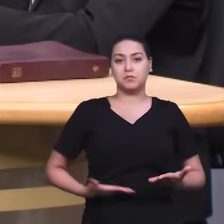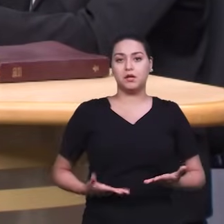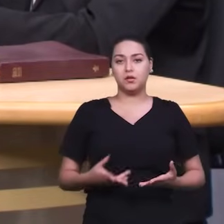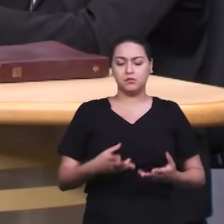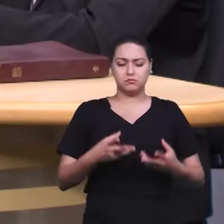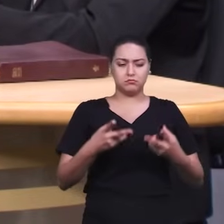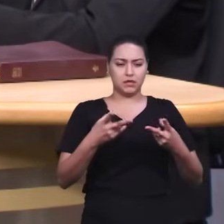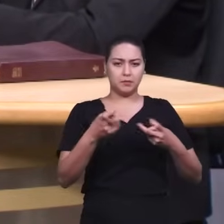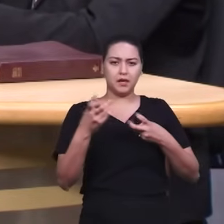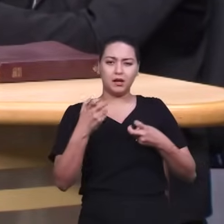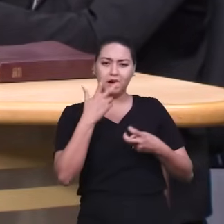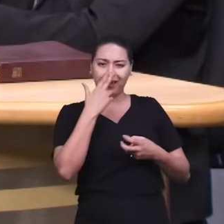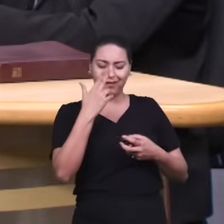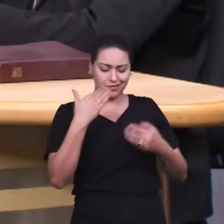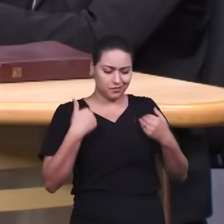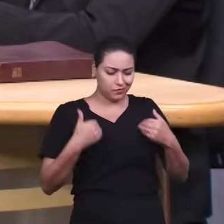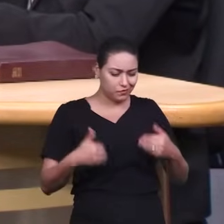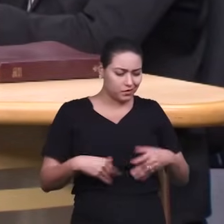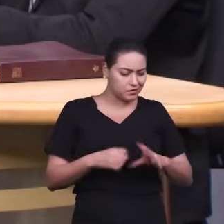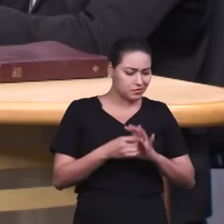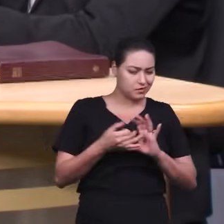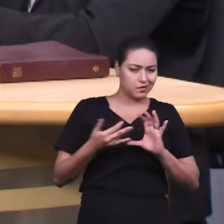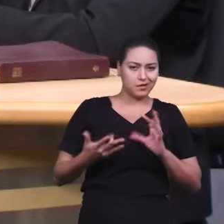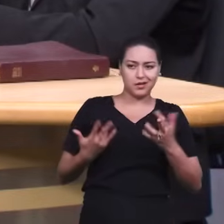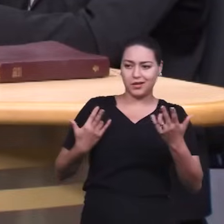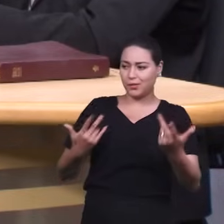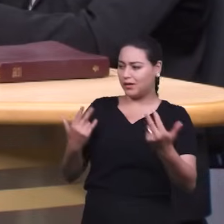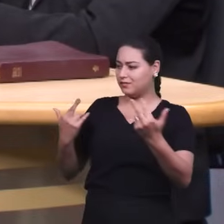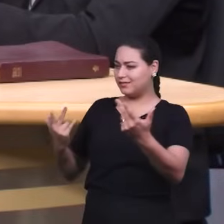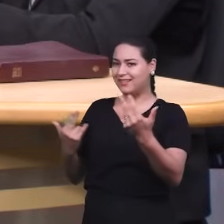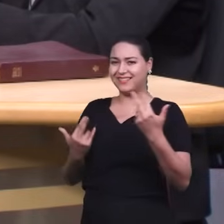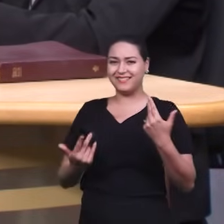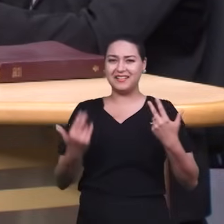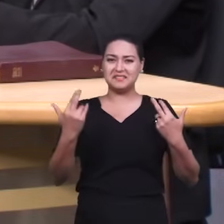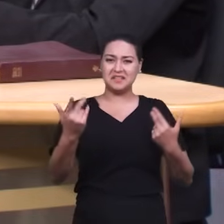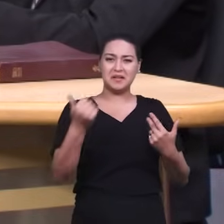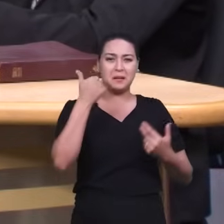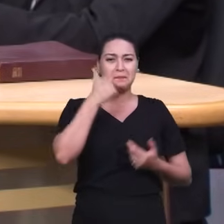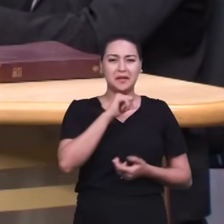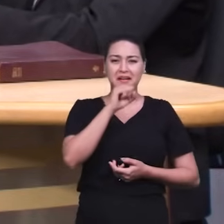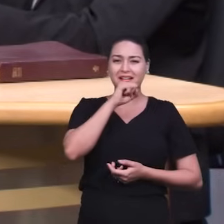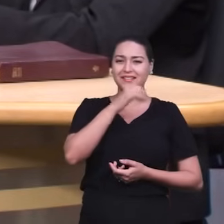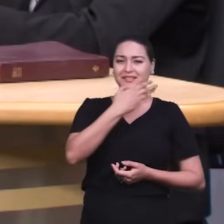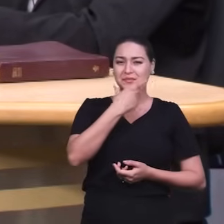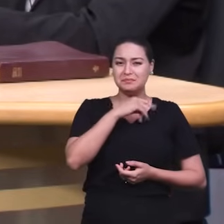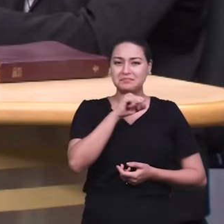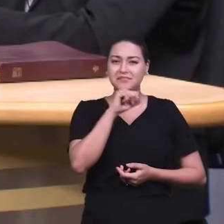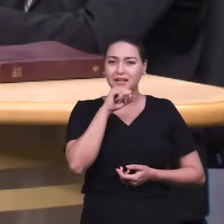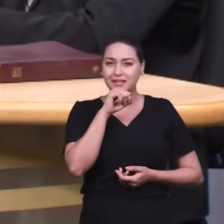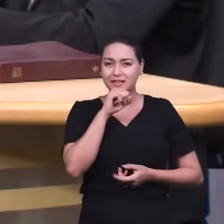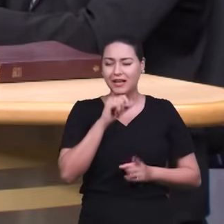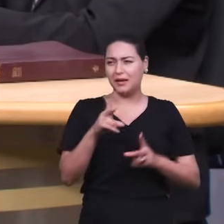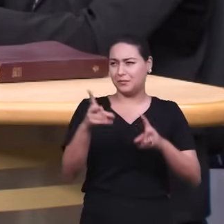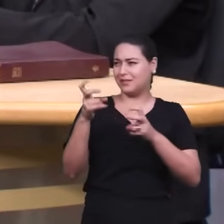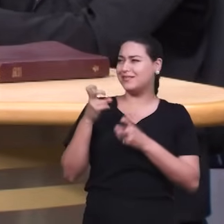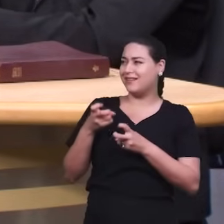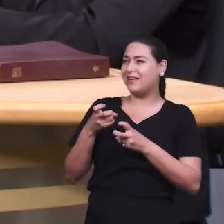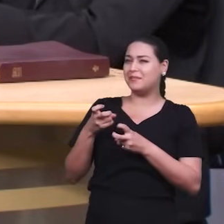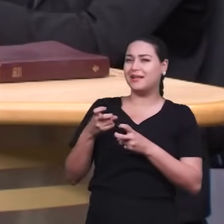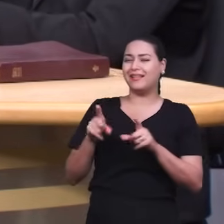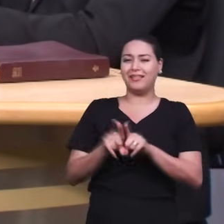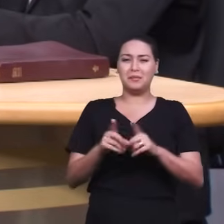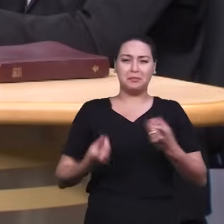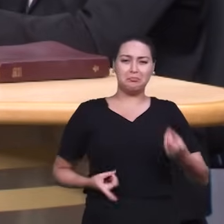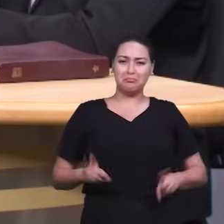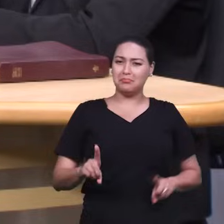ali características, sim, que foram herdadas do pai, da mãe. E por muitas vezes nós vamos observar nos primos as características que são parecidas entre